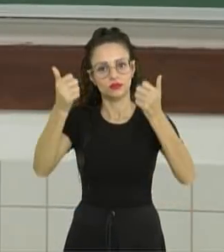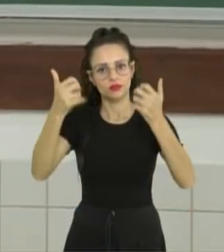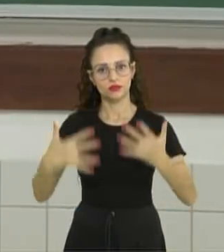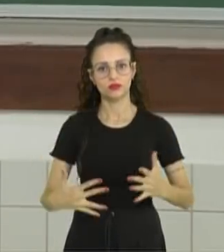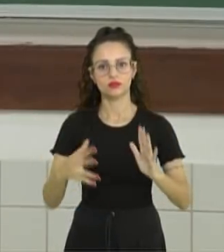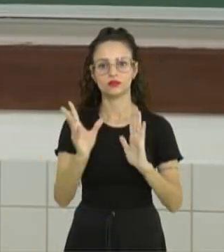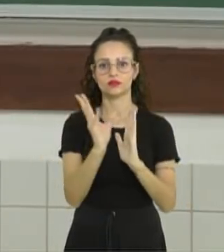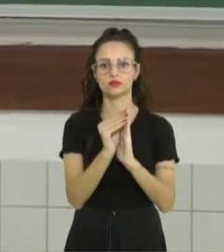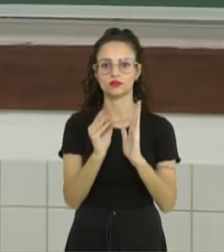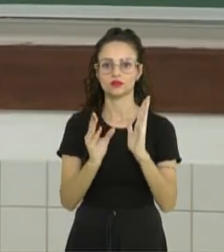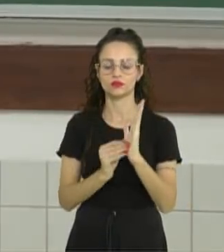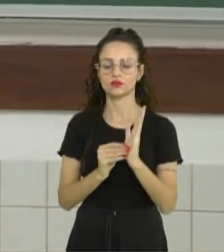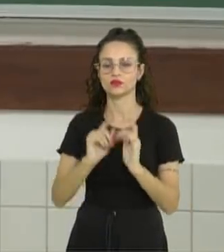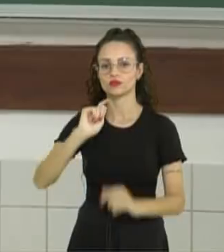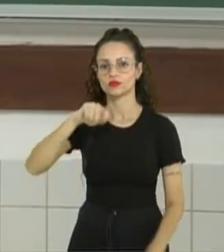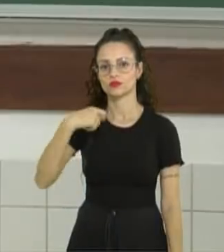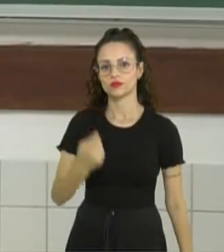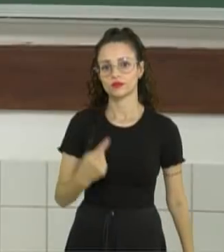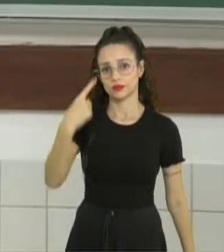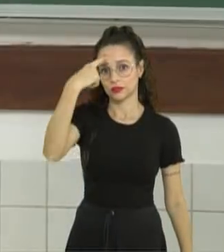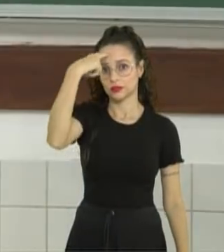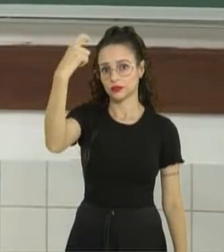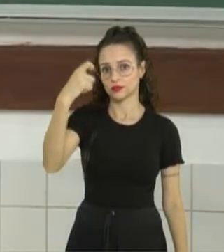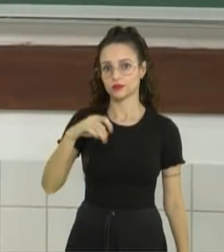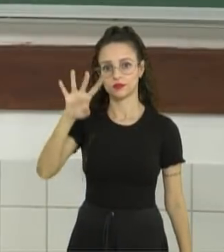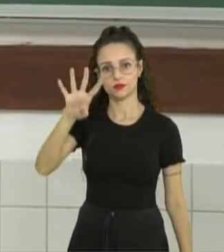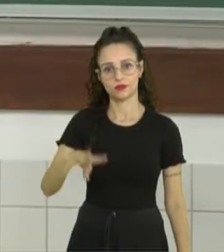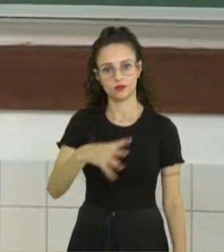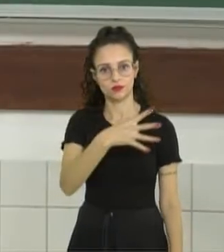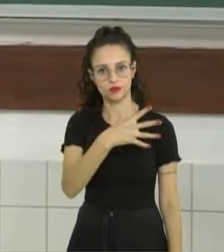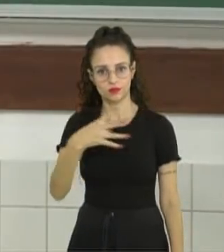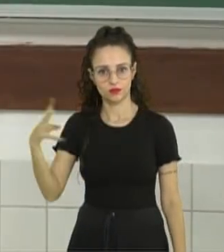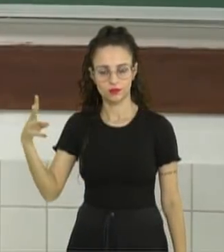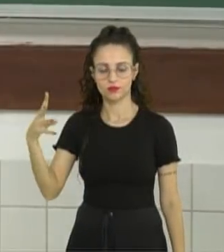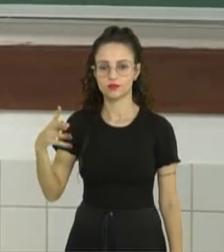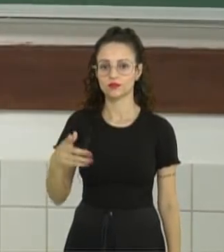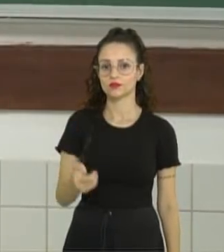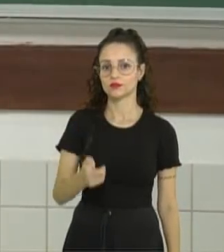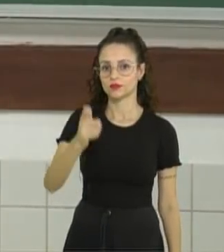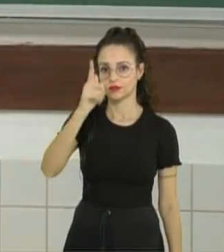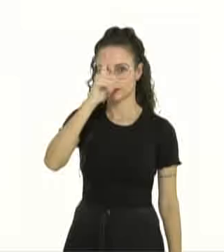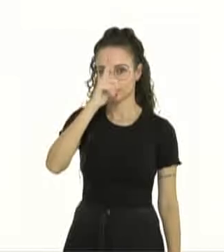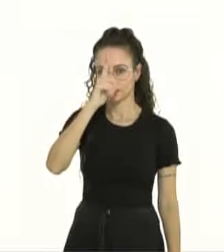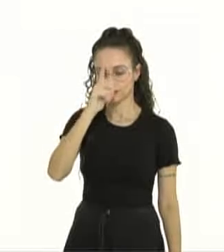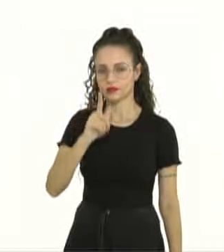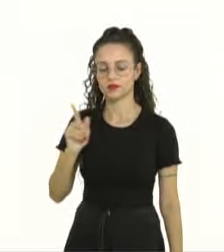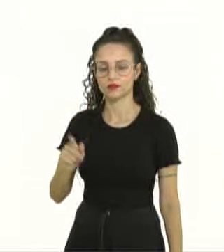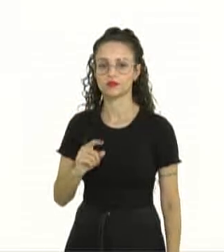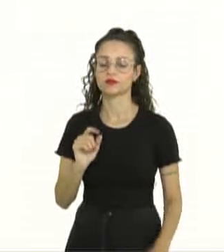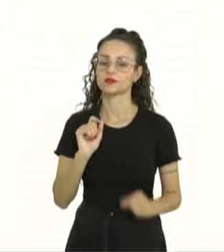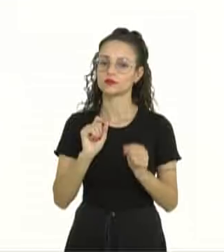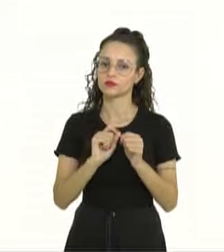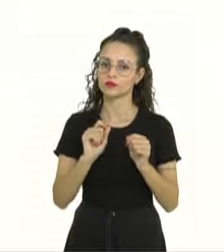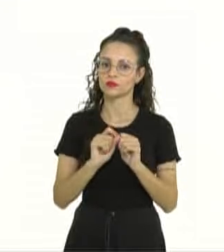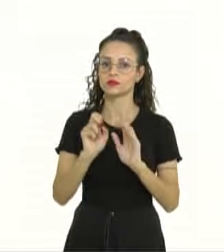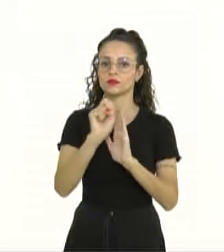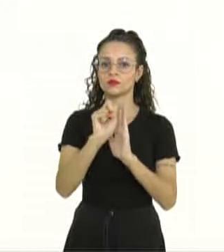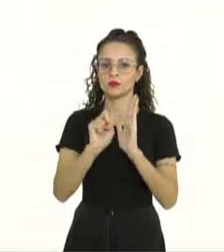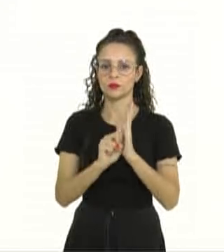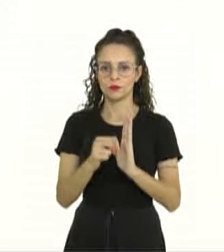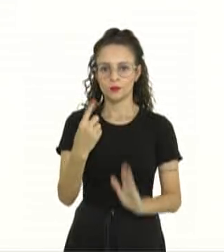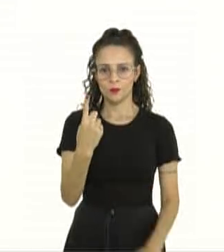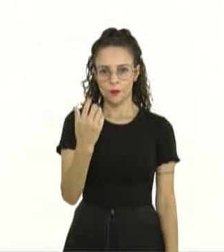conteúdo da criação do calendário gregoriano, né, construído No século XVI,